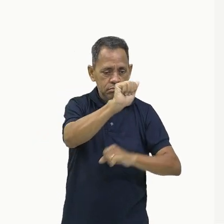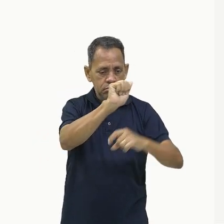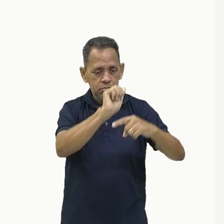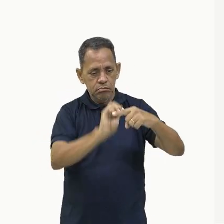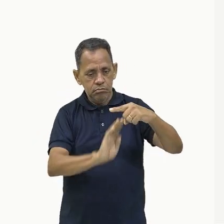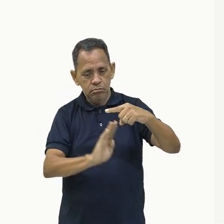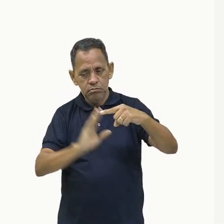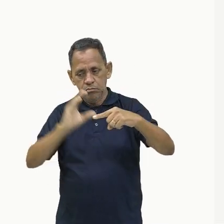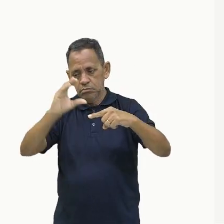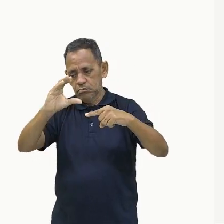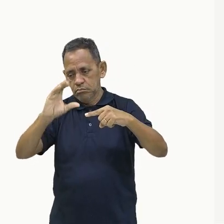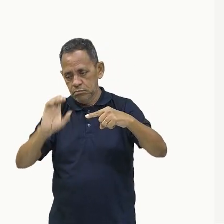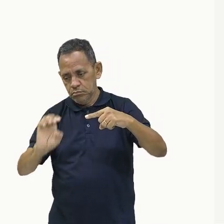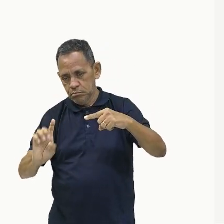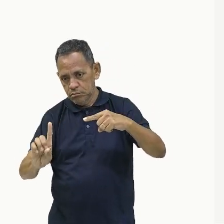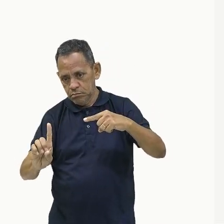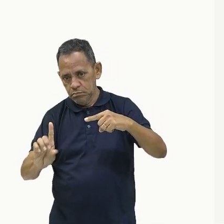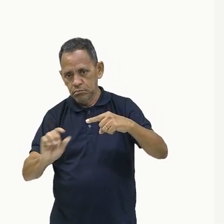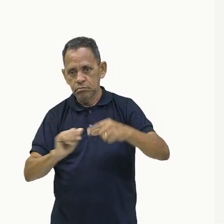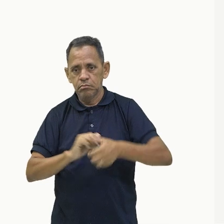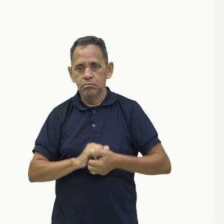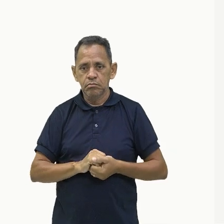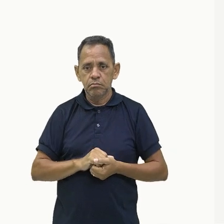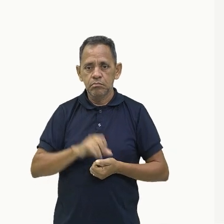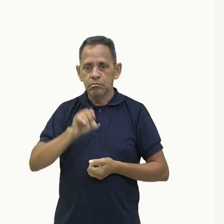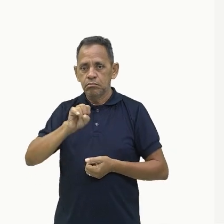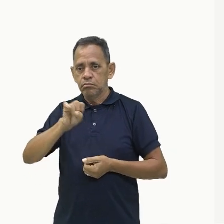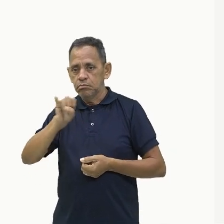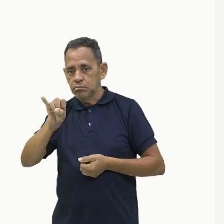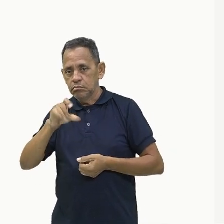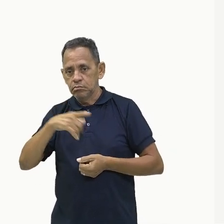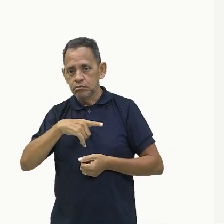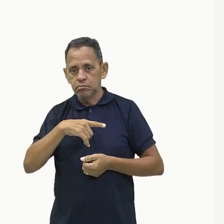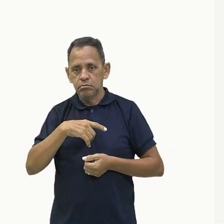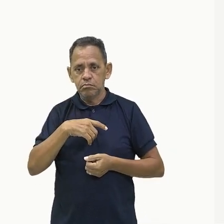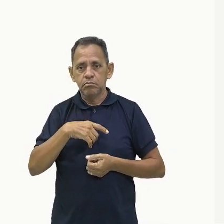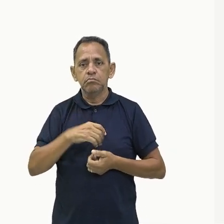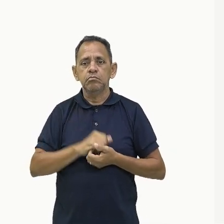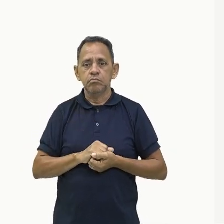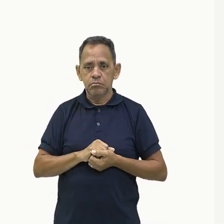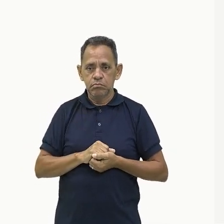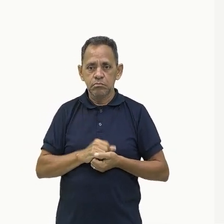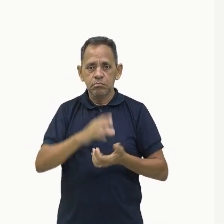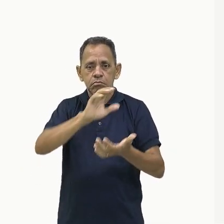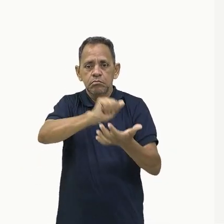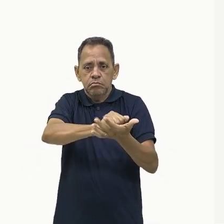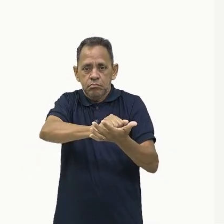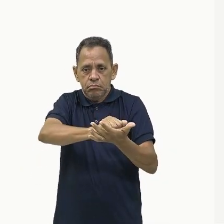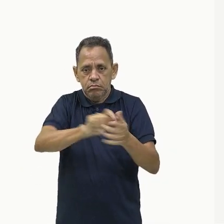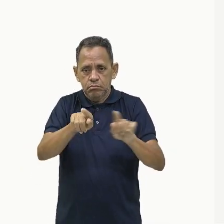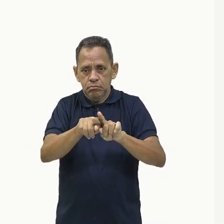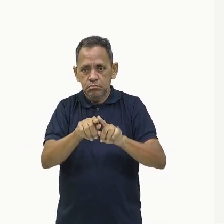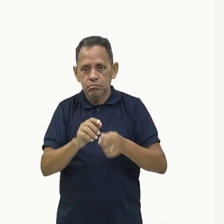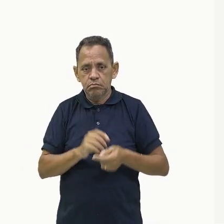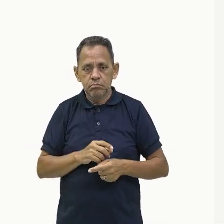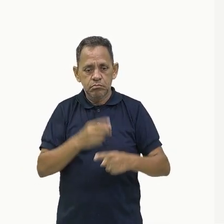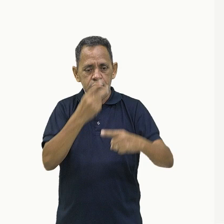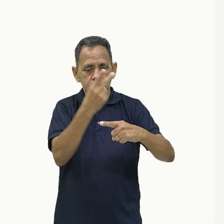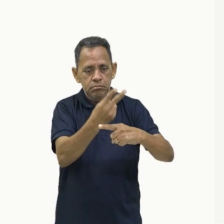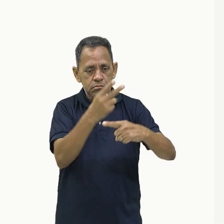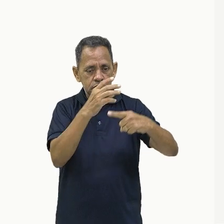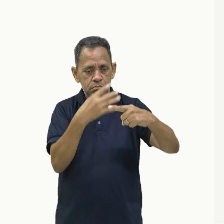C sobre D. Se eu tivesse que escrever isso através dos números, ficaria assim, ó. 2